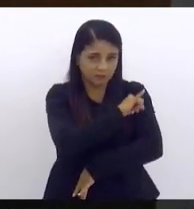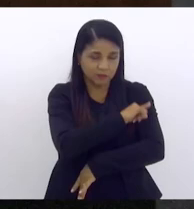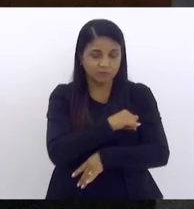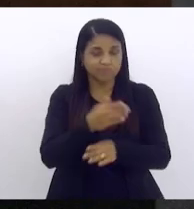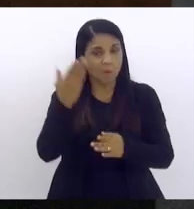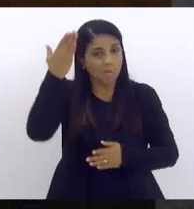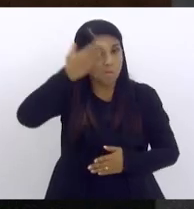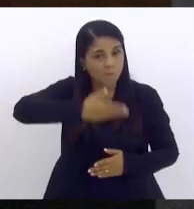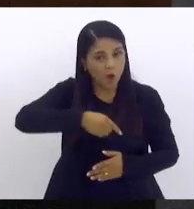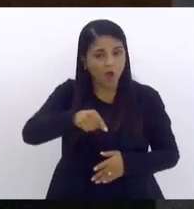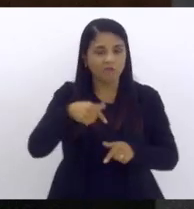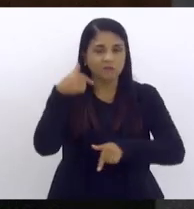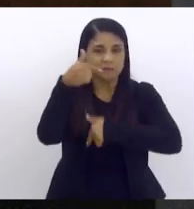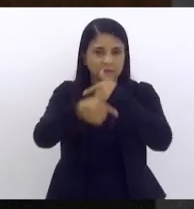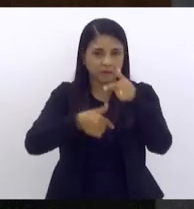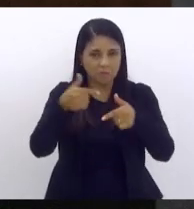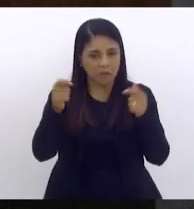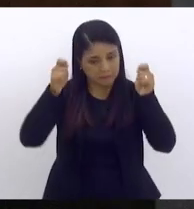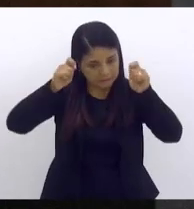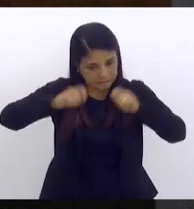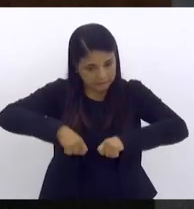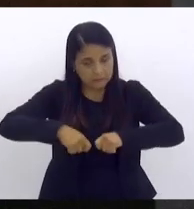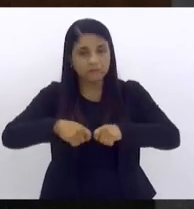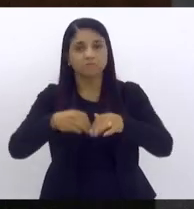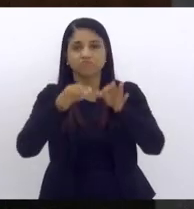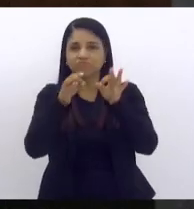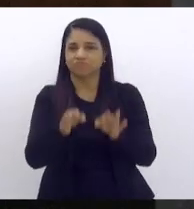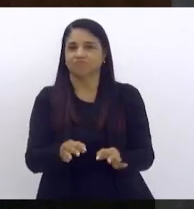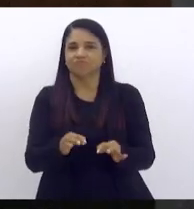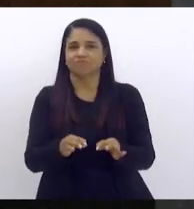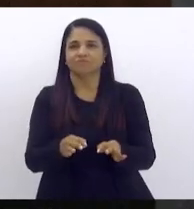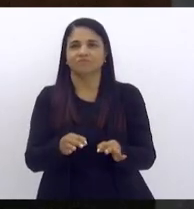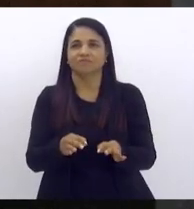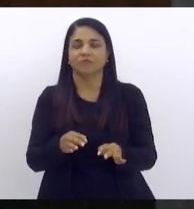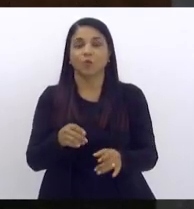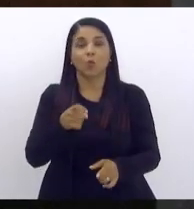trabalho está dando certo é o